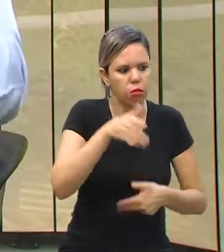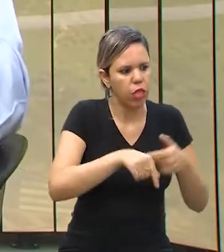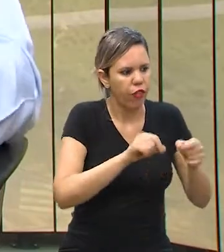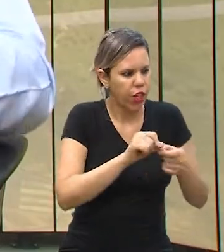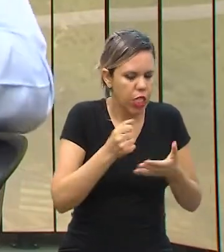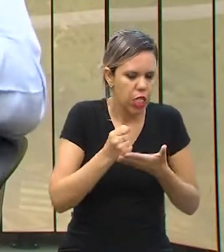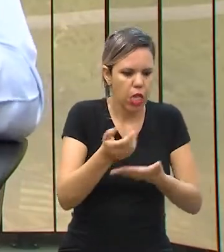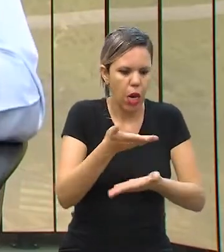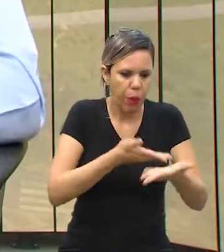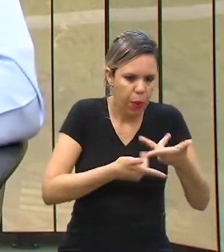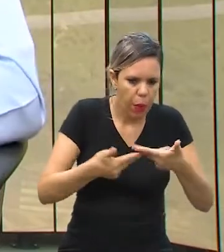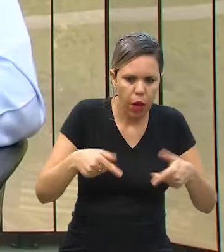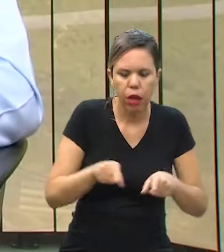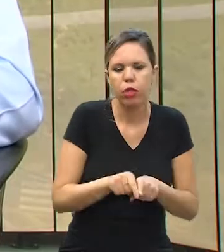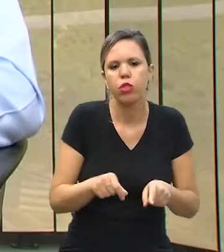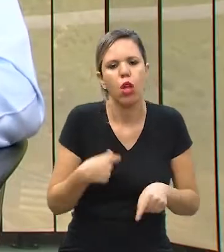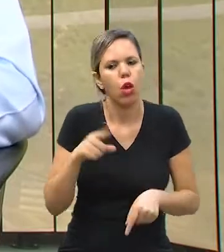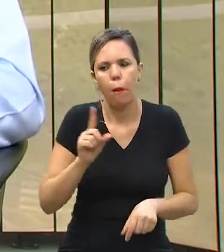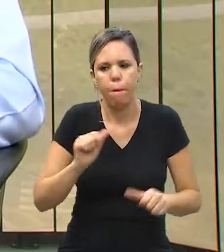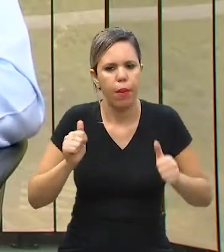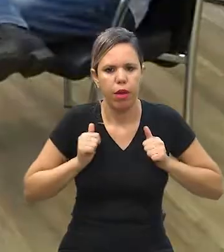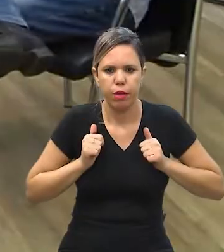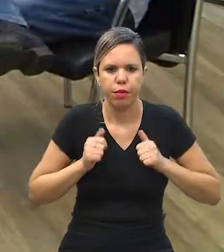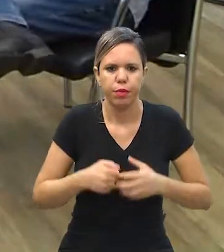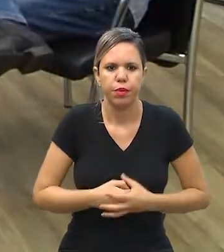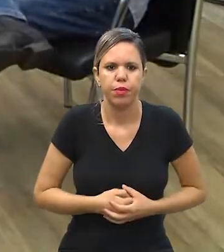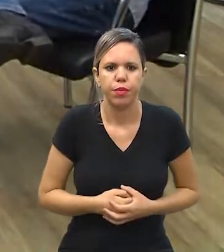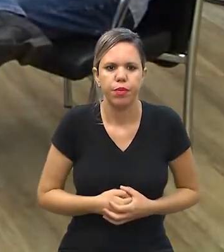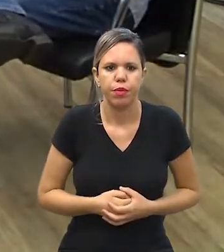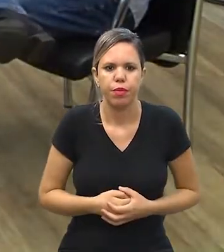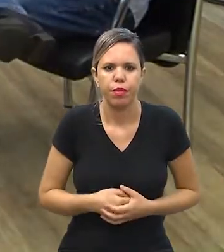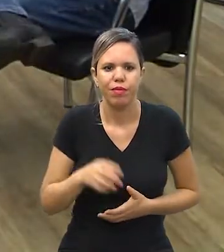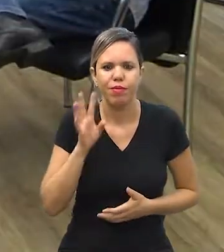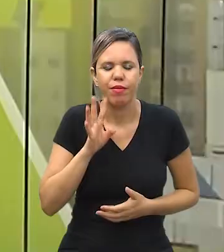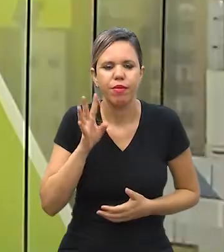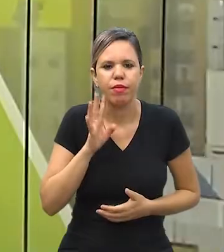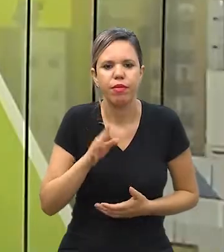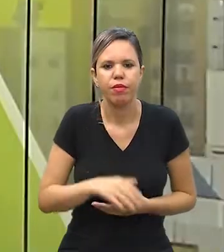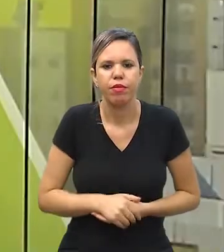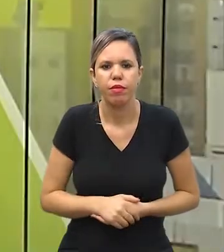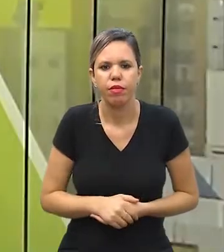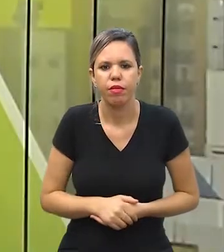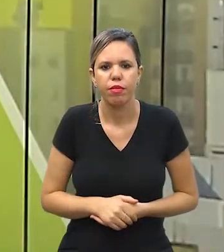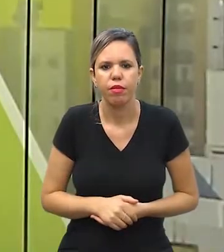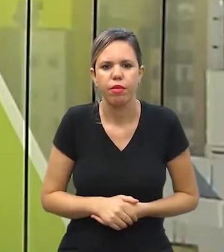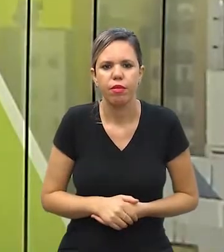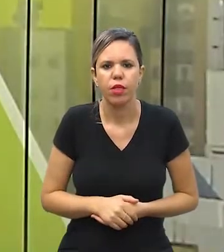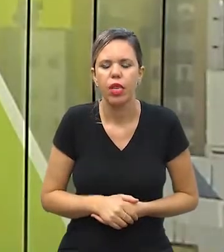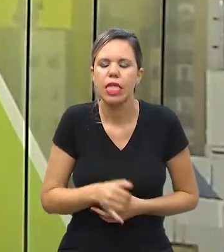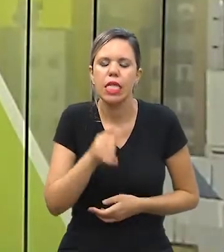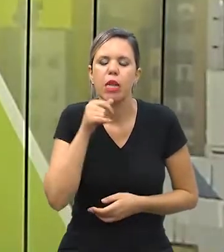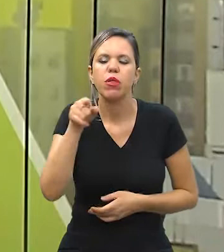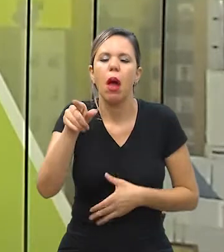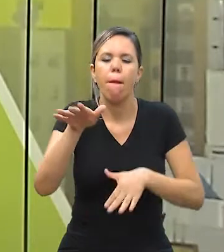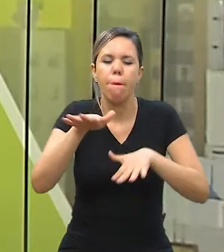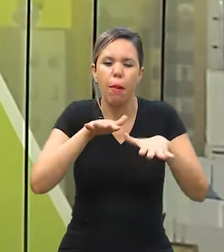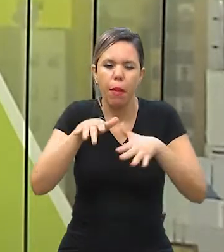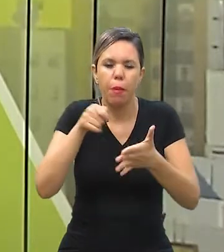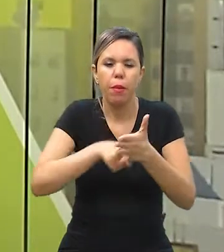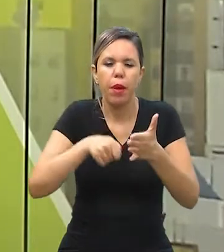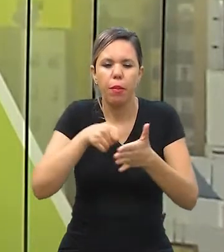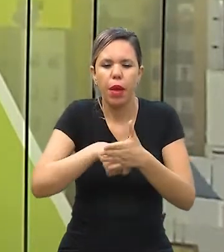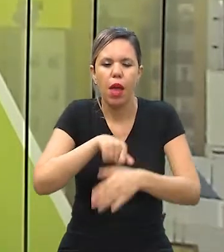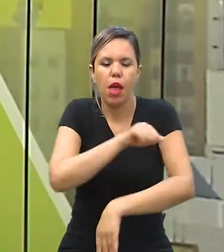de estar mexendo com alguma coisa, eu não paro. Que bacana. E em relação à militância no movimento